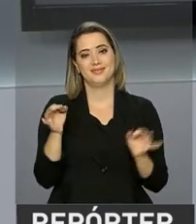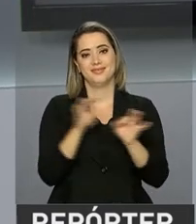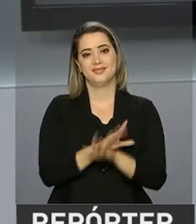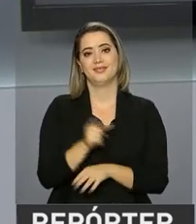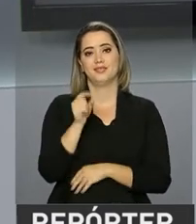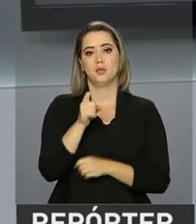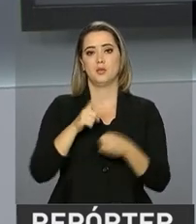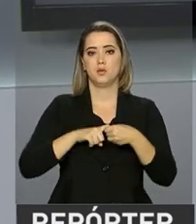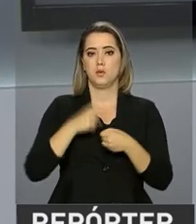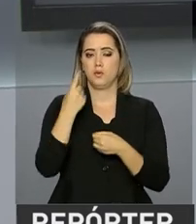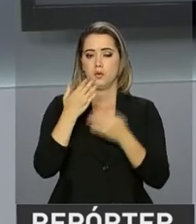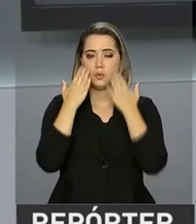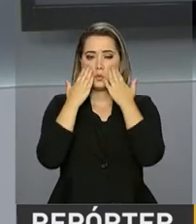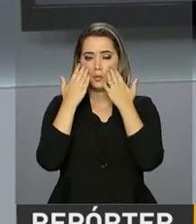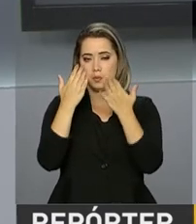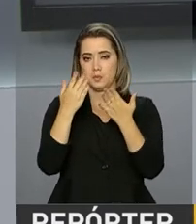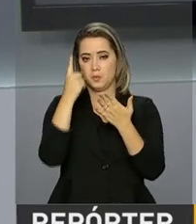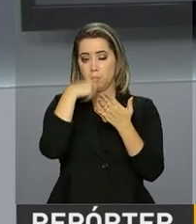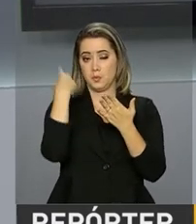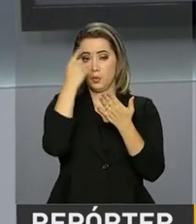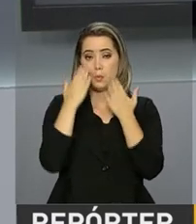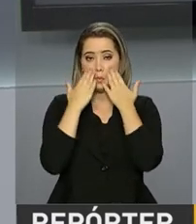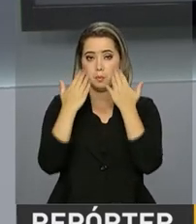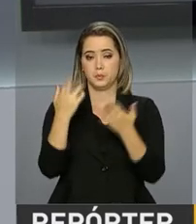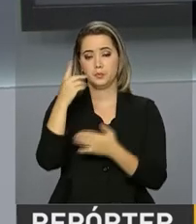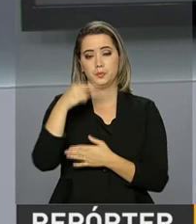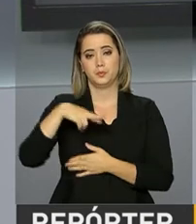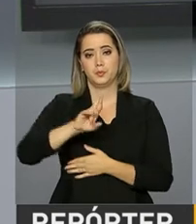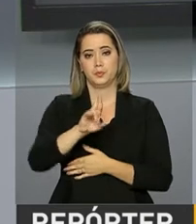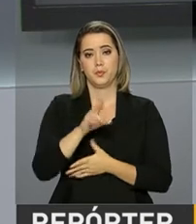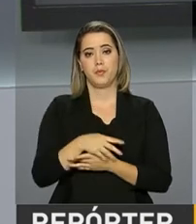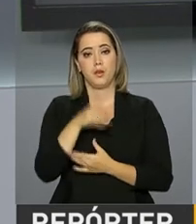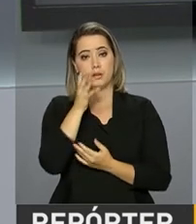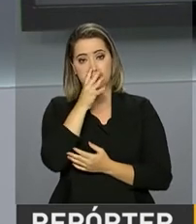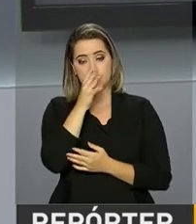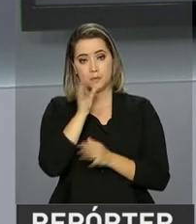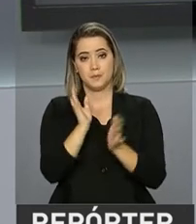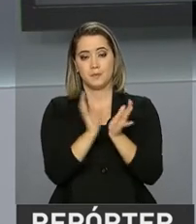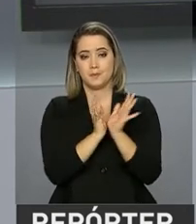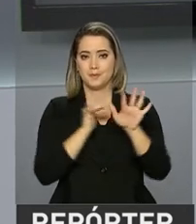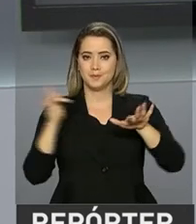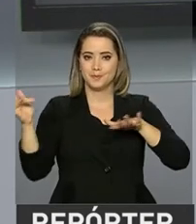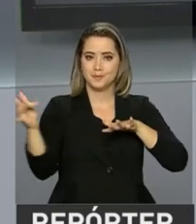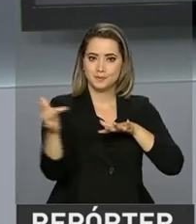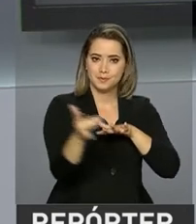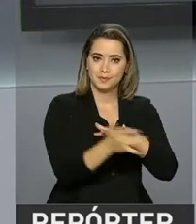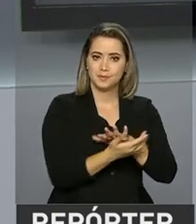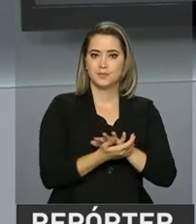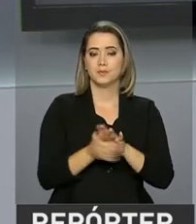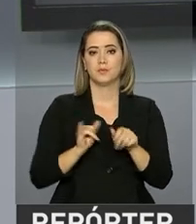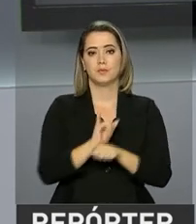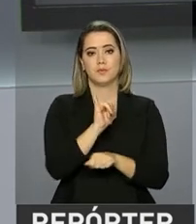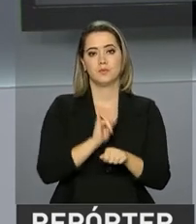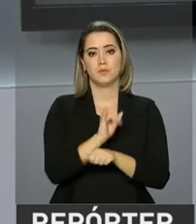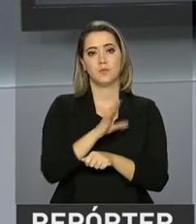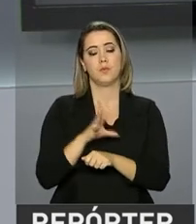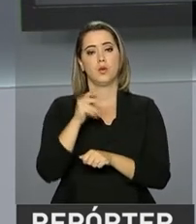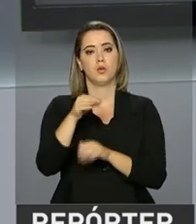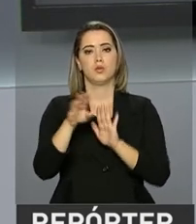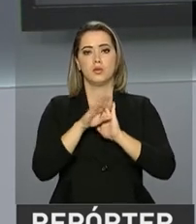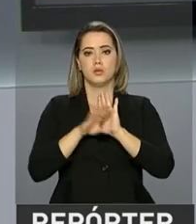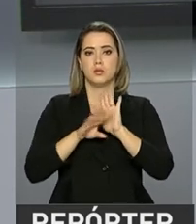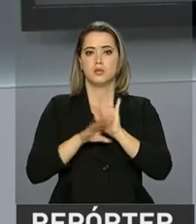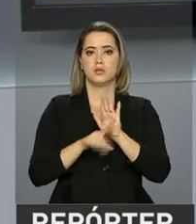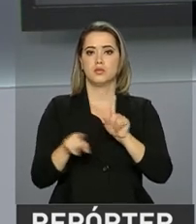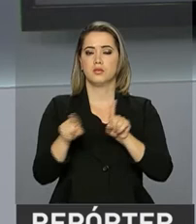voltamos dentro de uma hora na próxima edição do repórter nbr você pode rever as nossas reportagens no youtube e toda a nossa programação